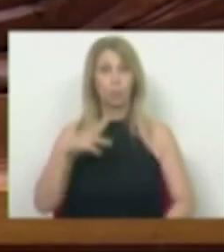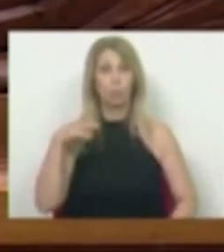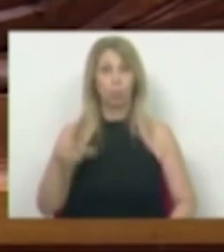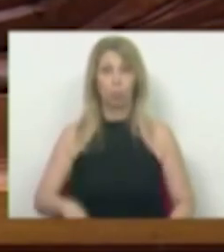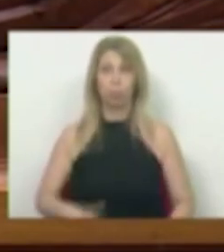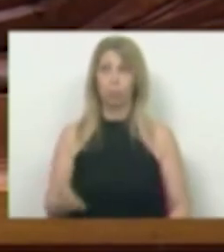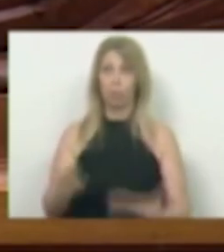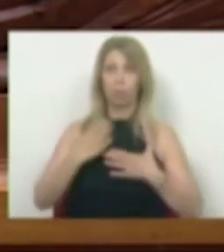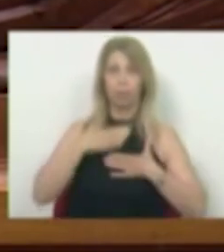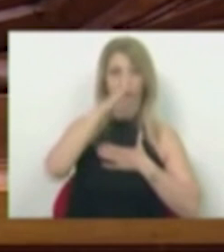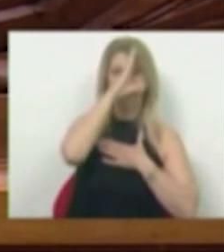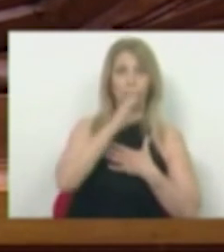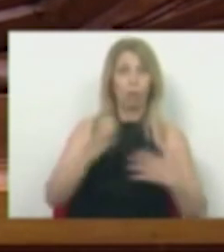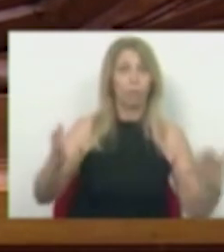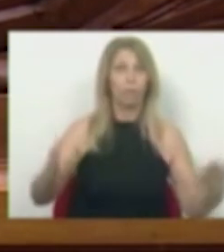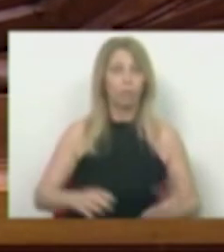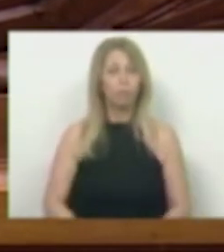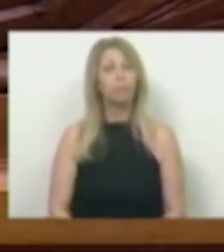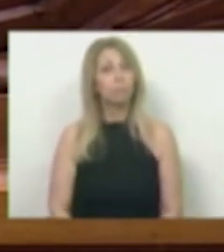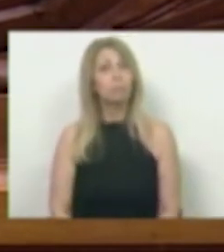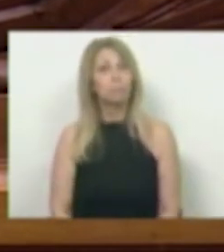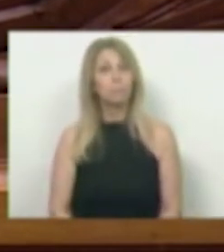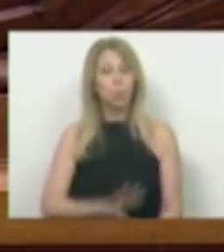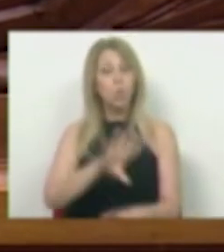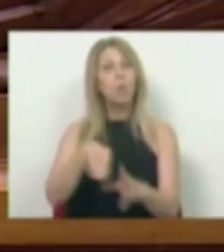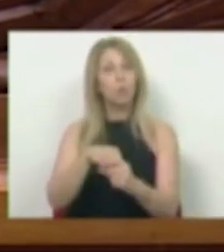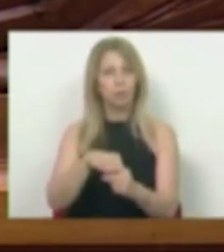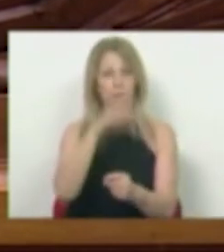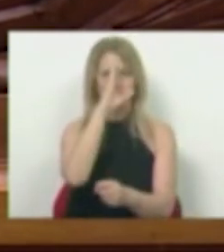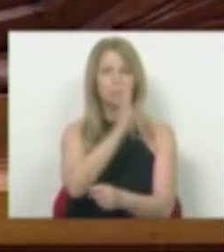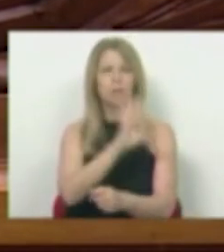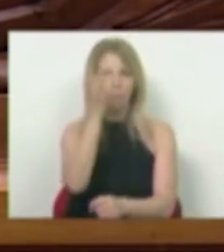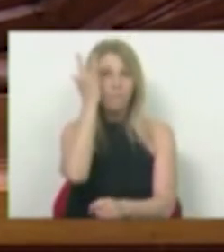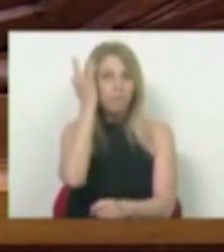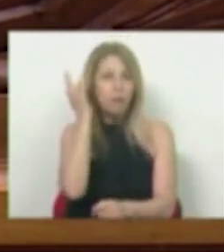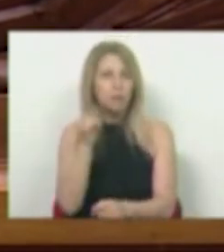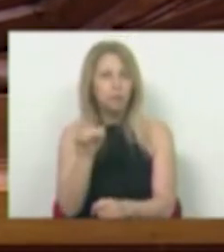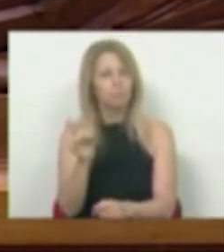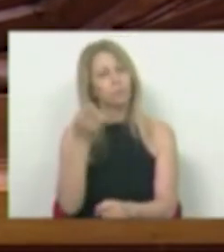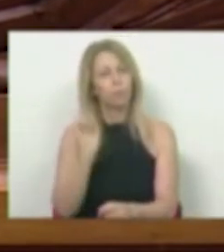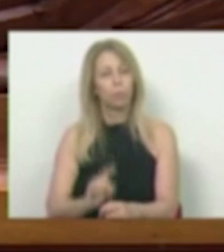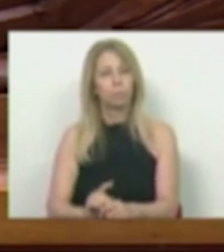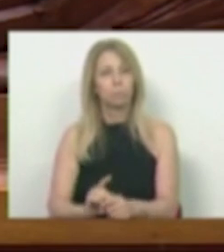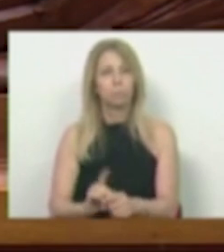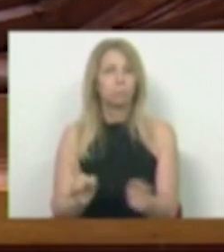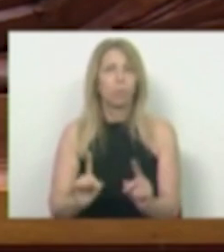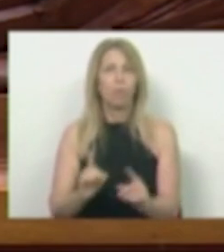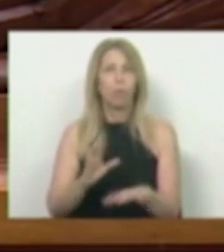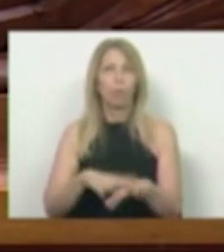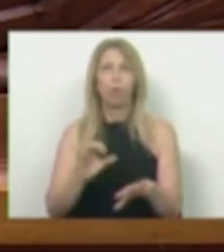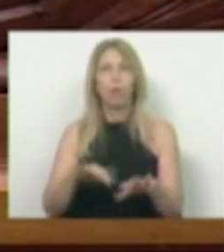Governo num contexto que sabia que não seria fácil. Não nasceu nem de uma